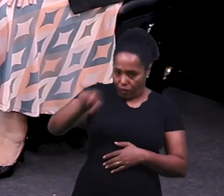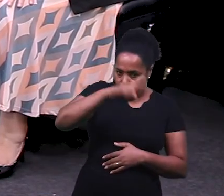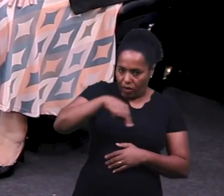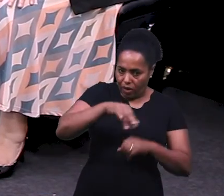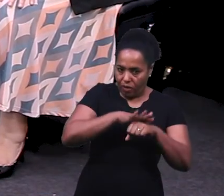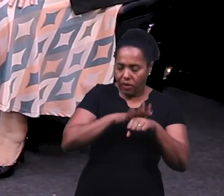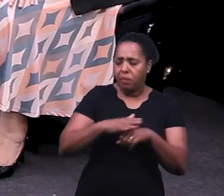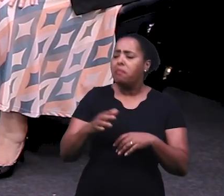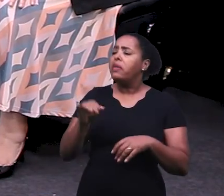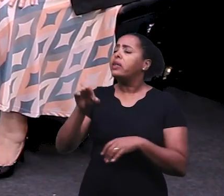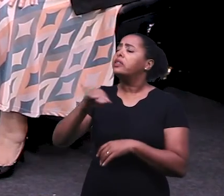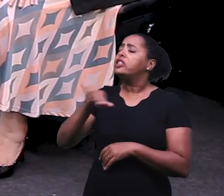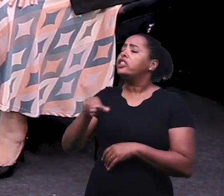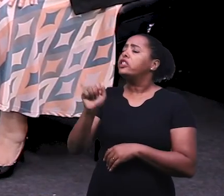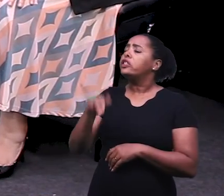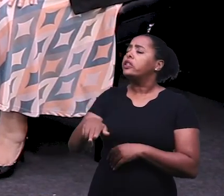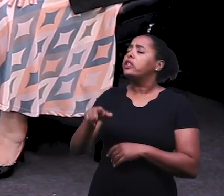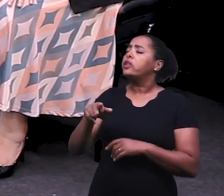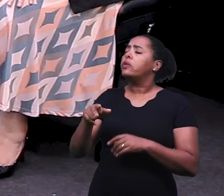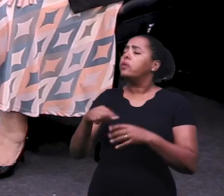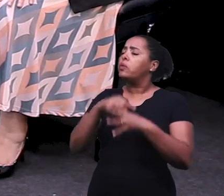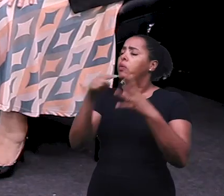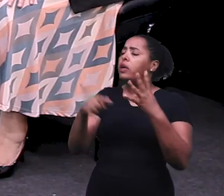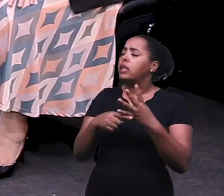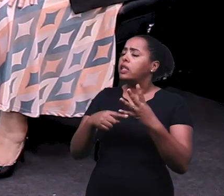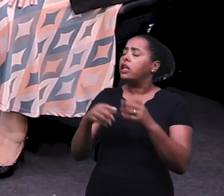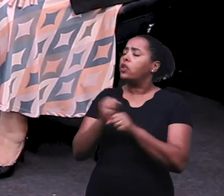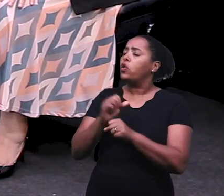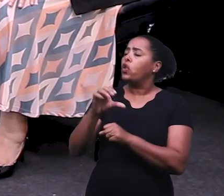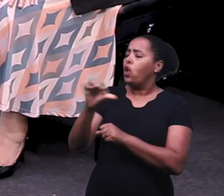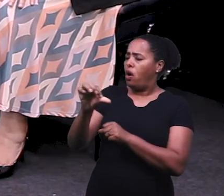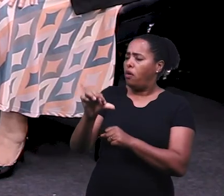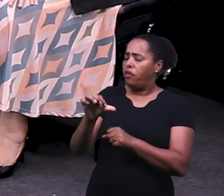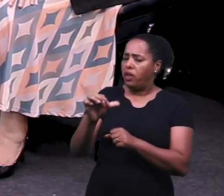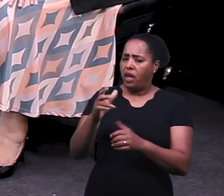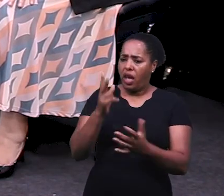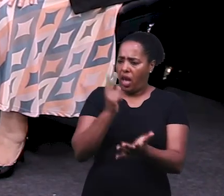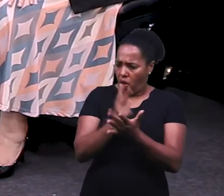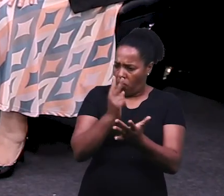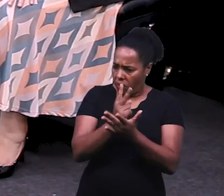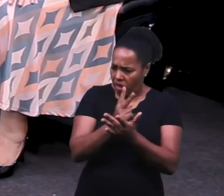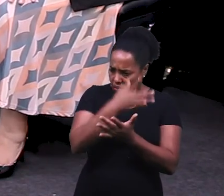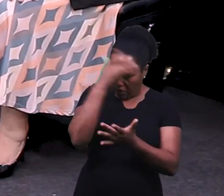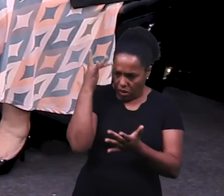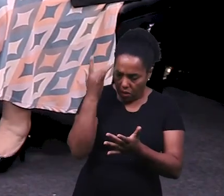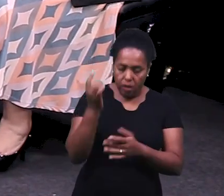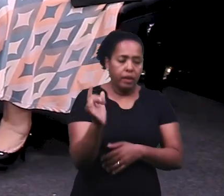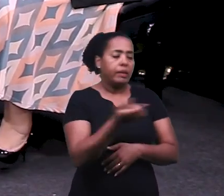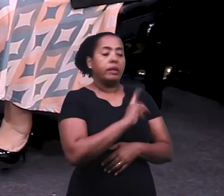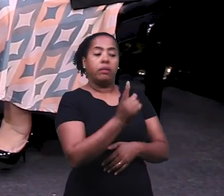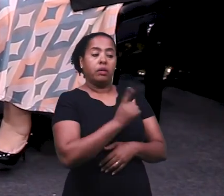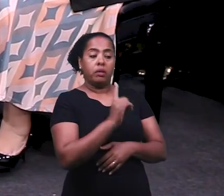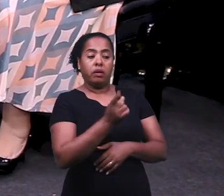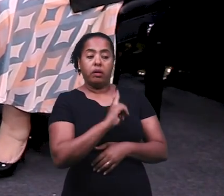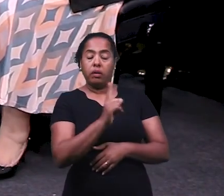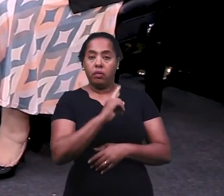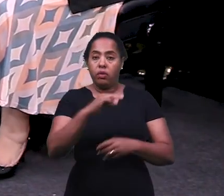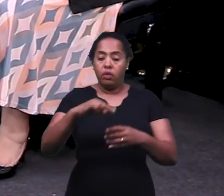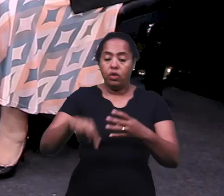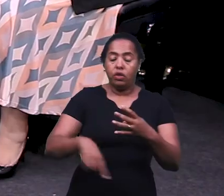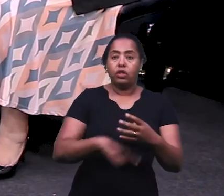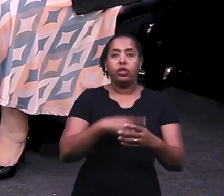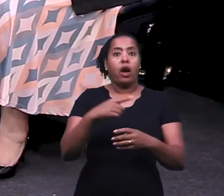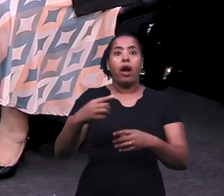aqui, mas quando você diz que o quarteto está fazendo 9 anos, não é a mesma formação. Ah, não, já é a quarta